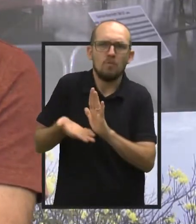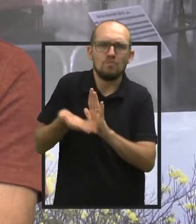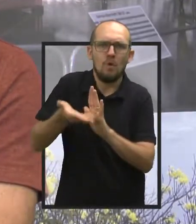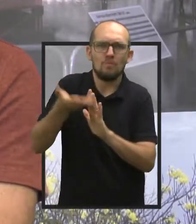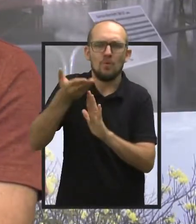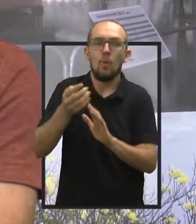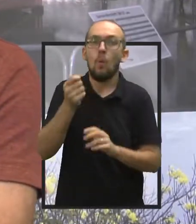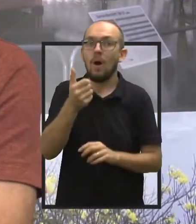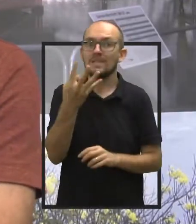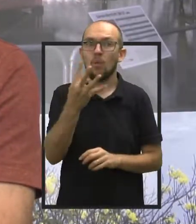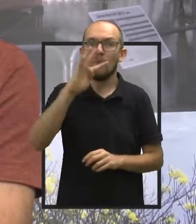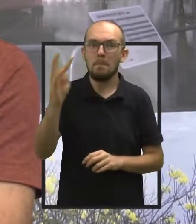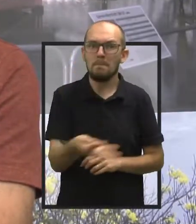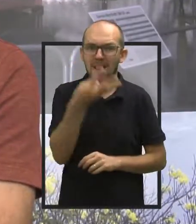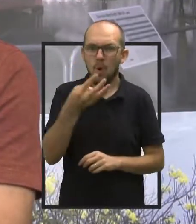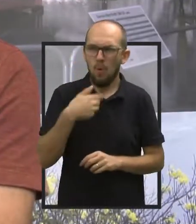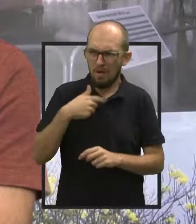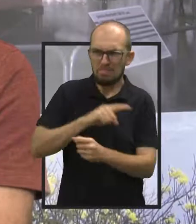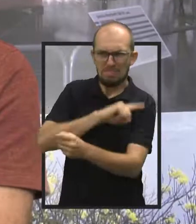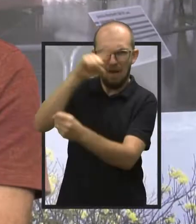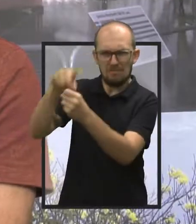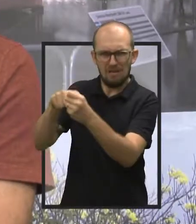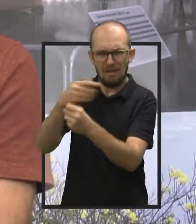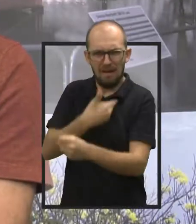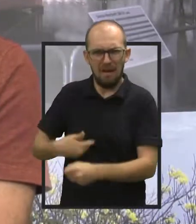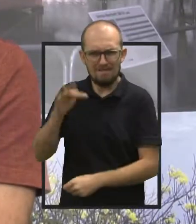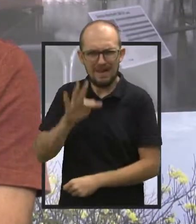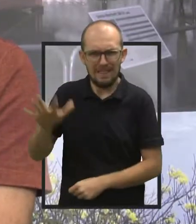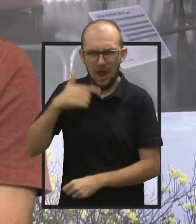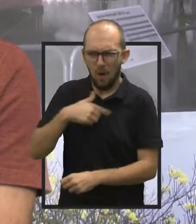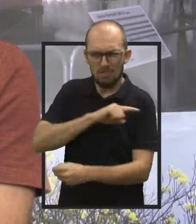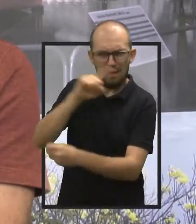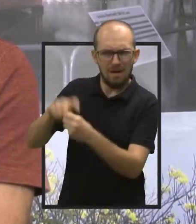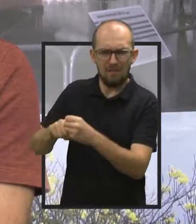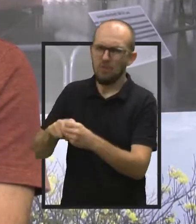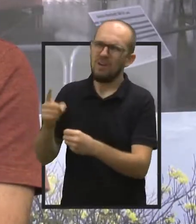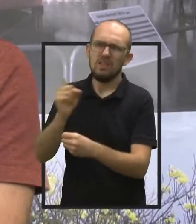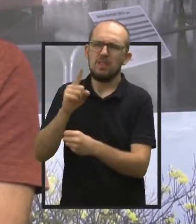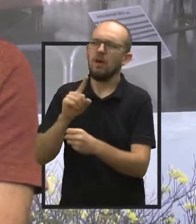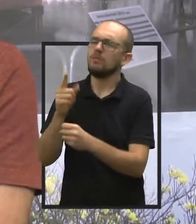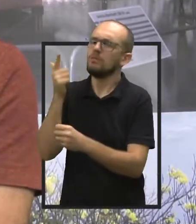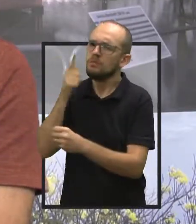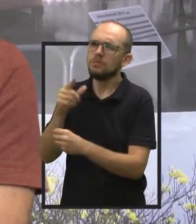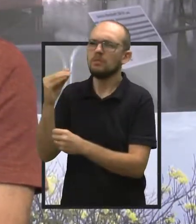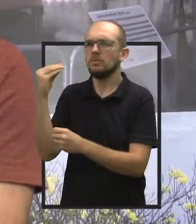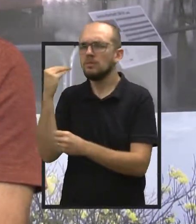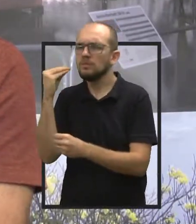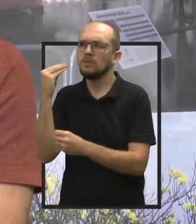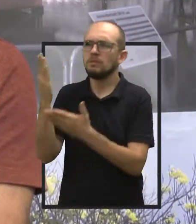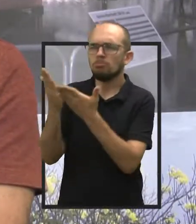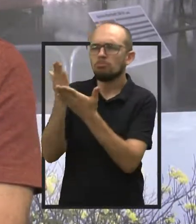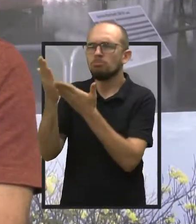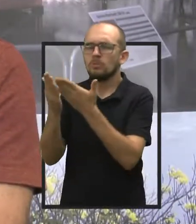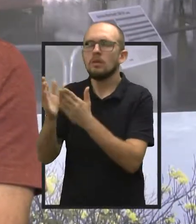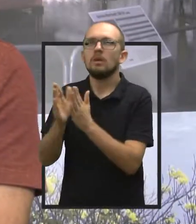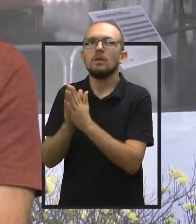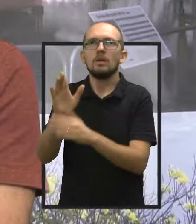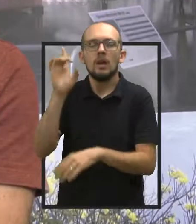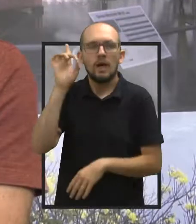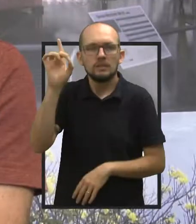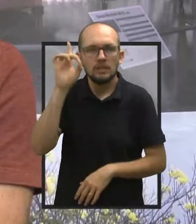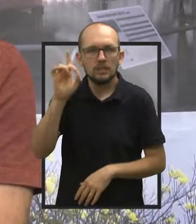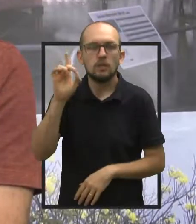não precisaria devolver para o governo federal. E graças a Deus, o presidente da República, no dia 23 de